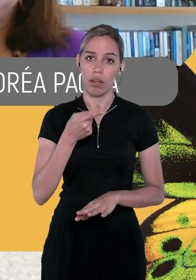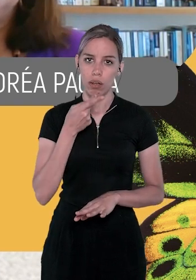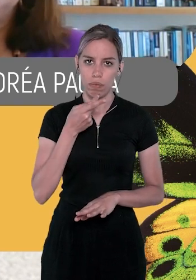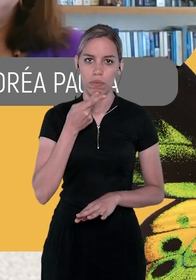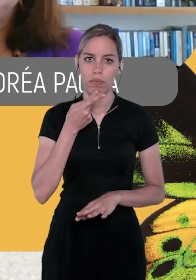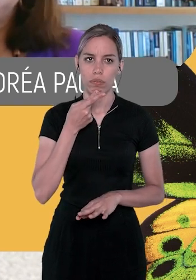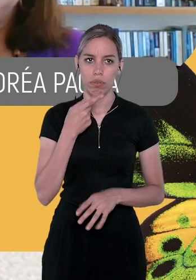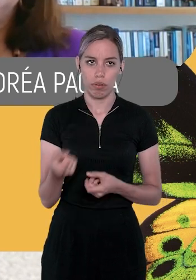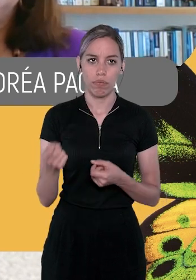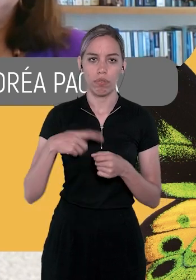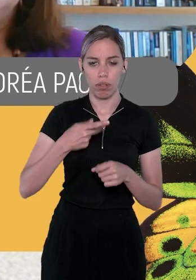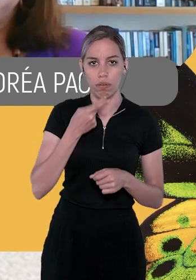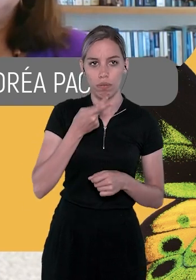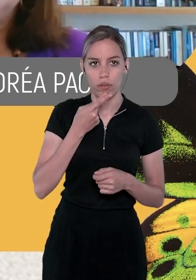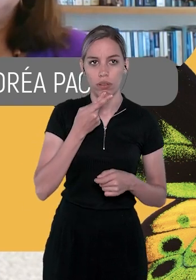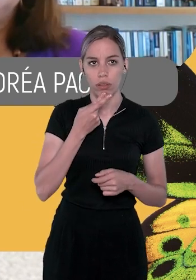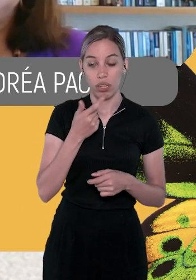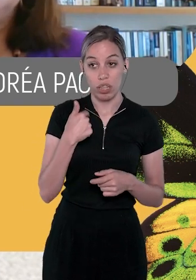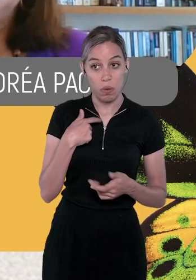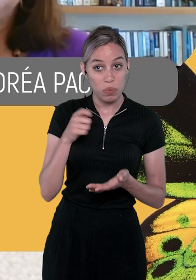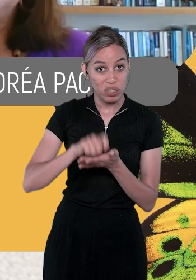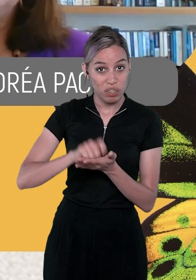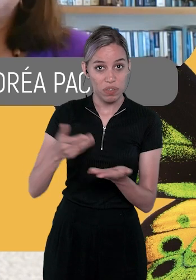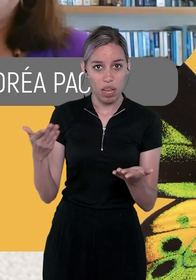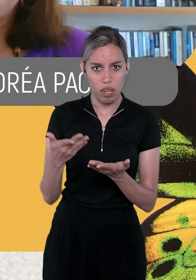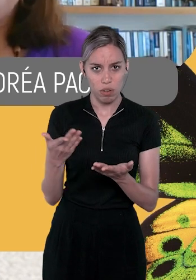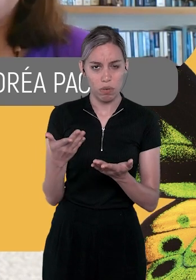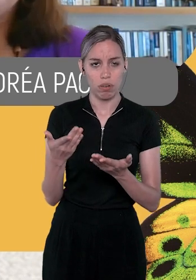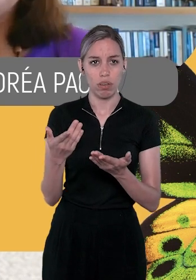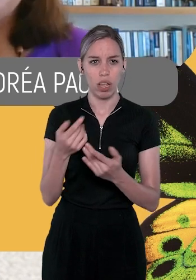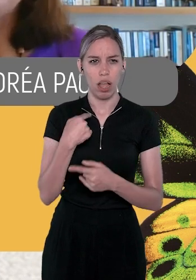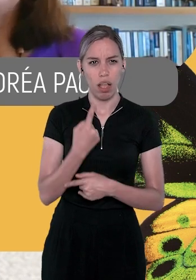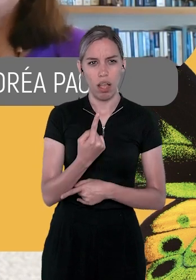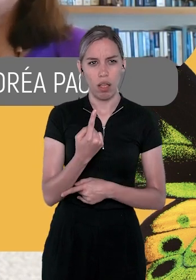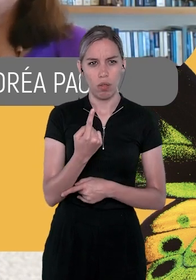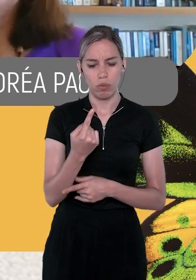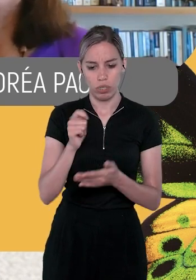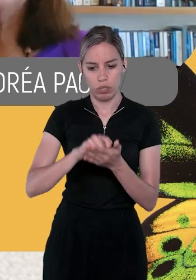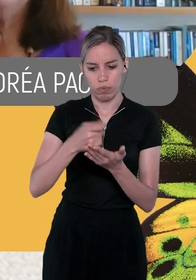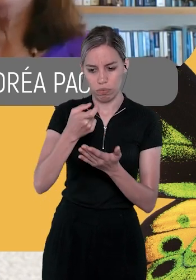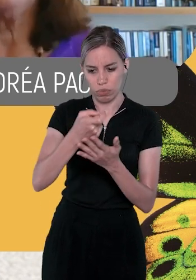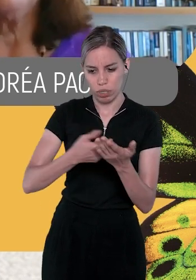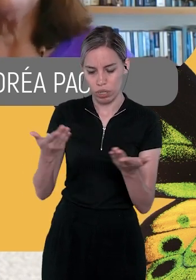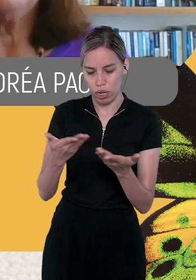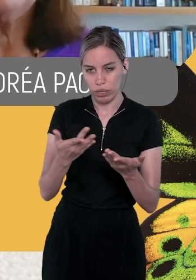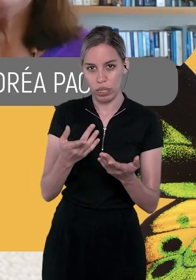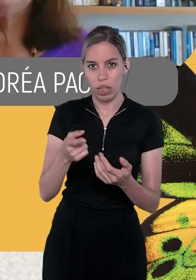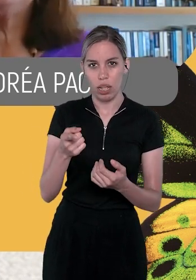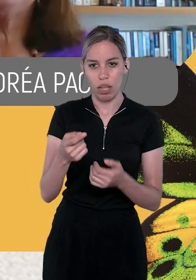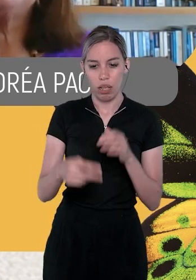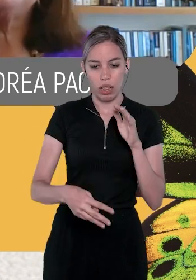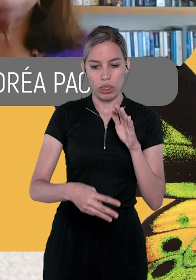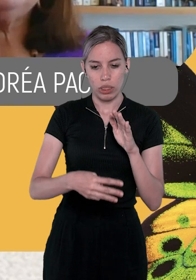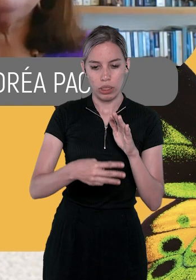Aliás, acabei de escrever um ensaio que vai virar o capítulo do próximo livro, chama-se A Terceira Margem do Ipiranga, onde eu